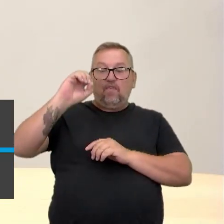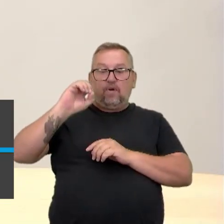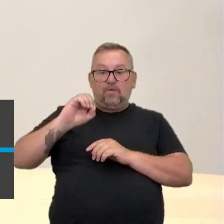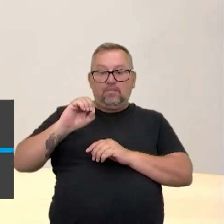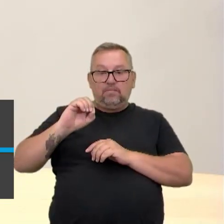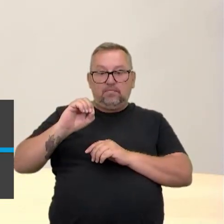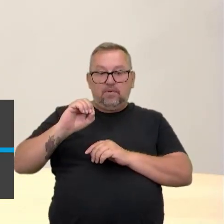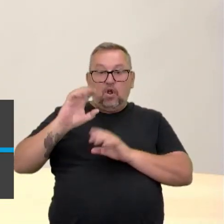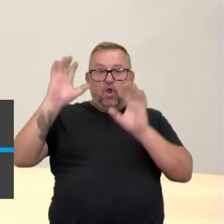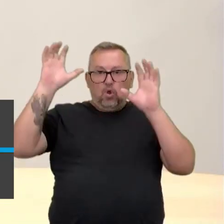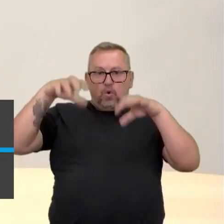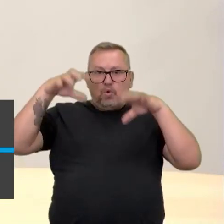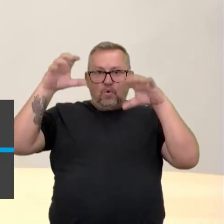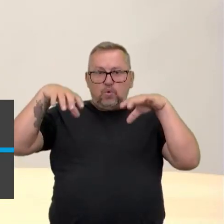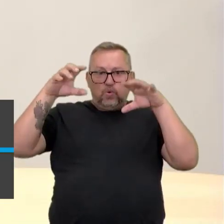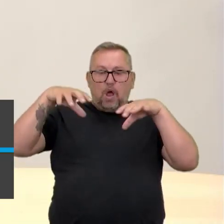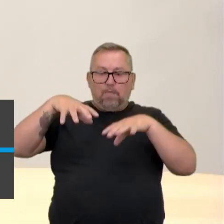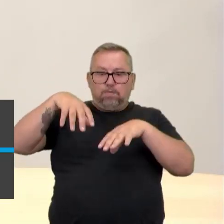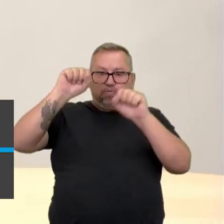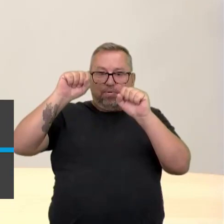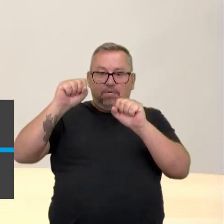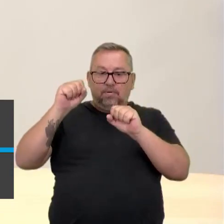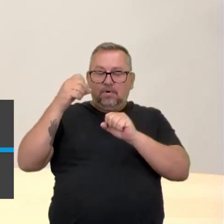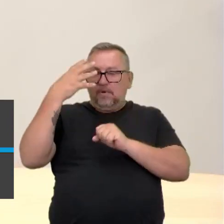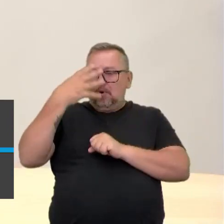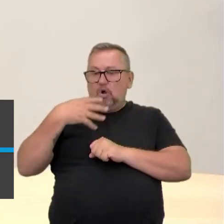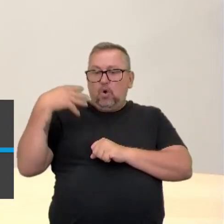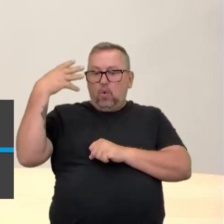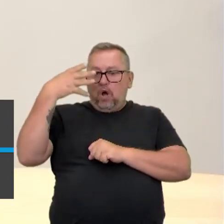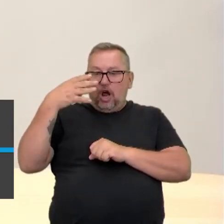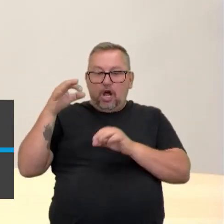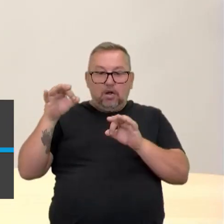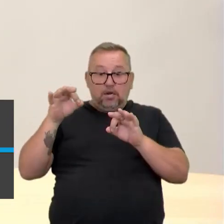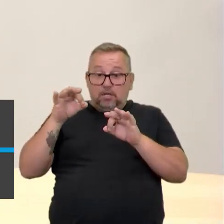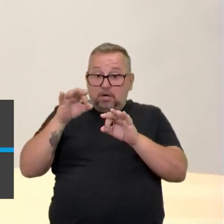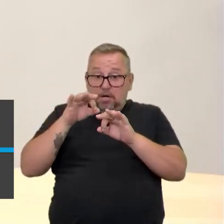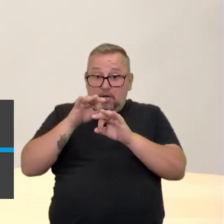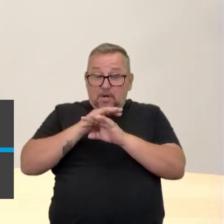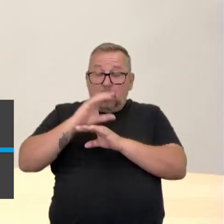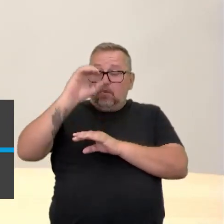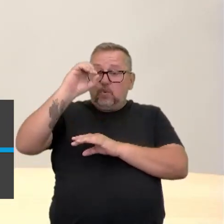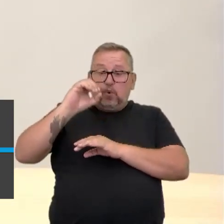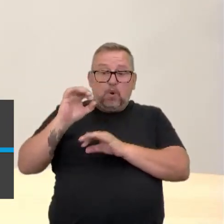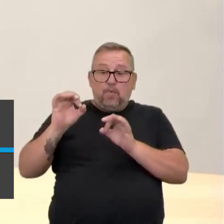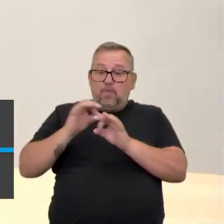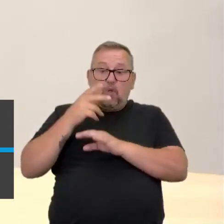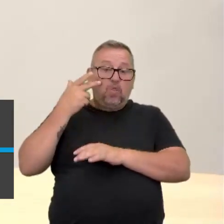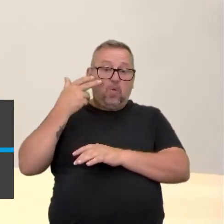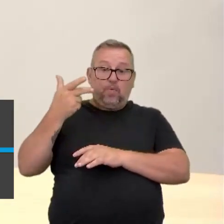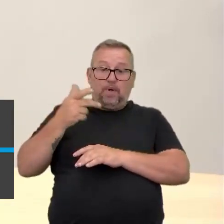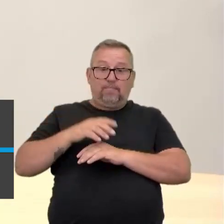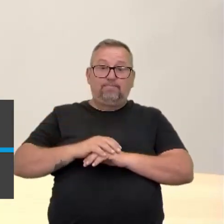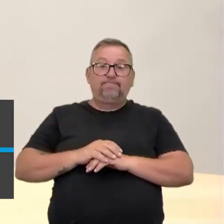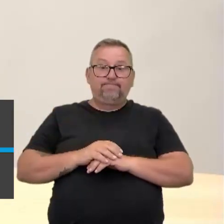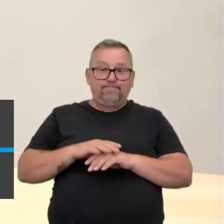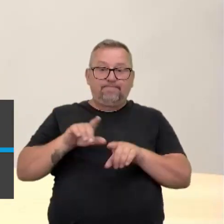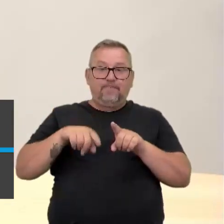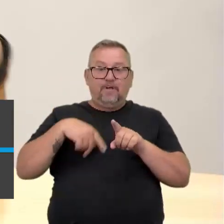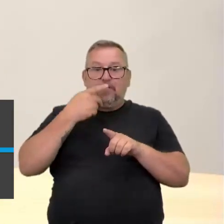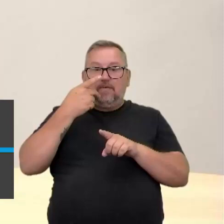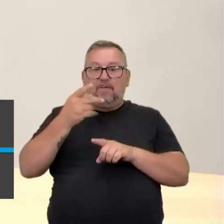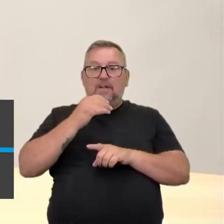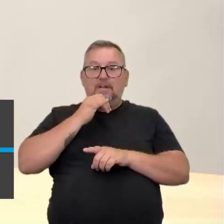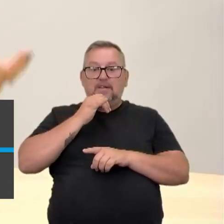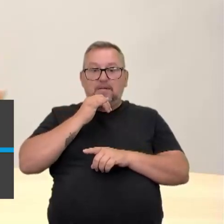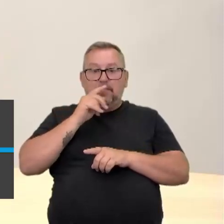horas depois que tinha começado a piscar. Então, quando a gente também fala desses impostos, tal, você